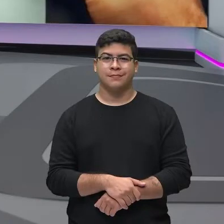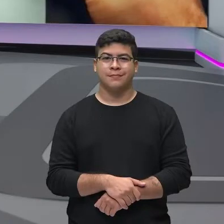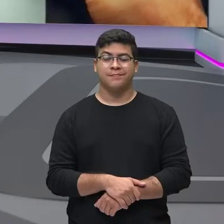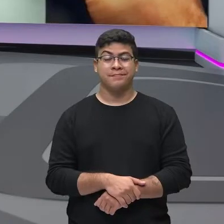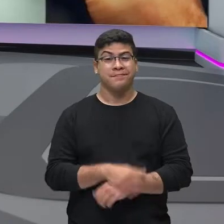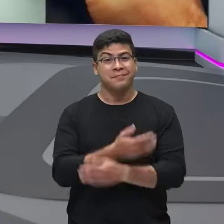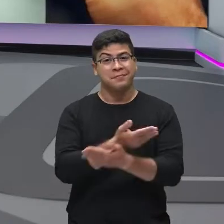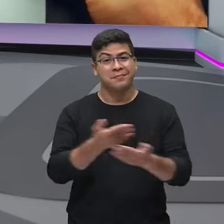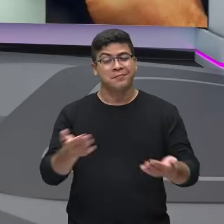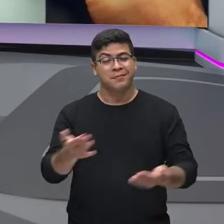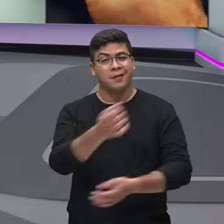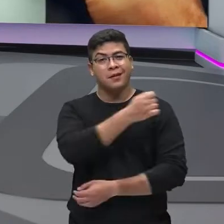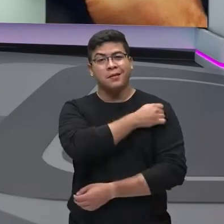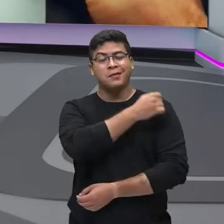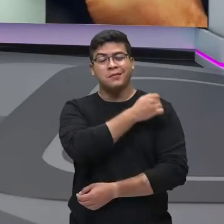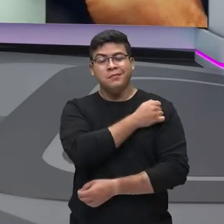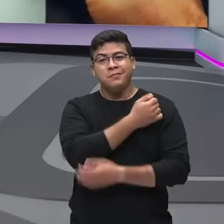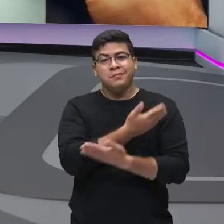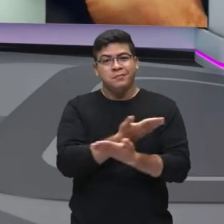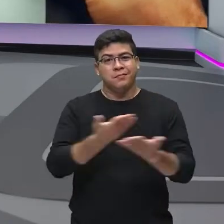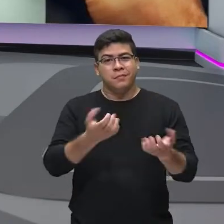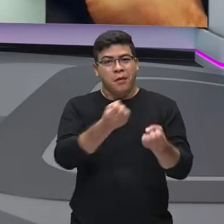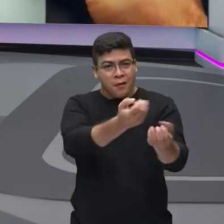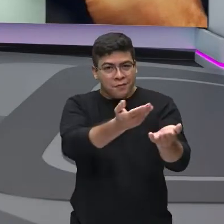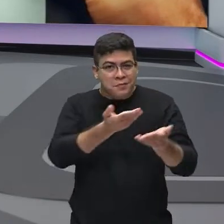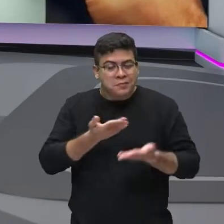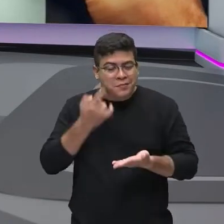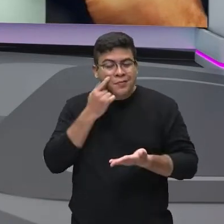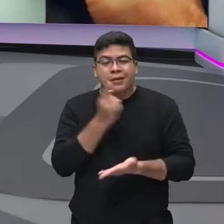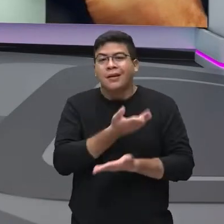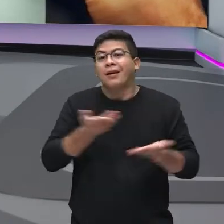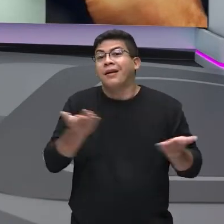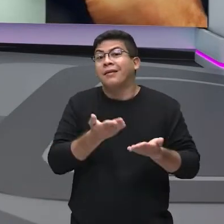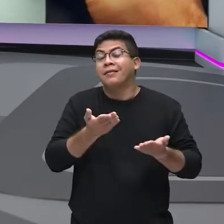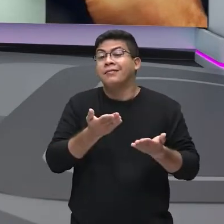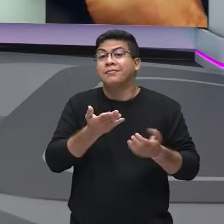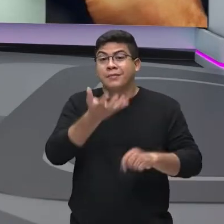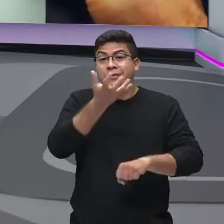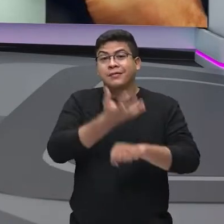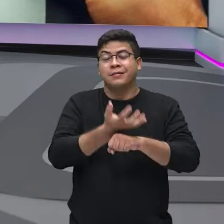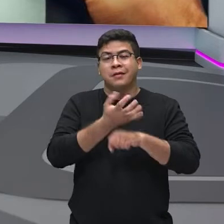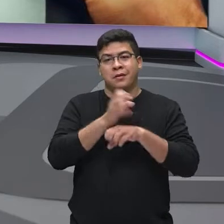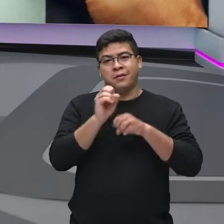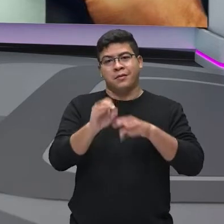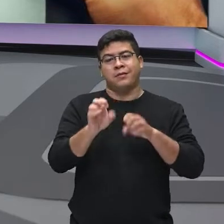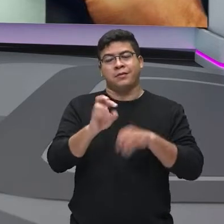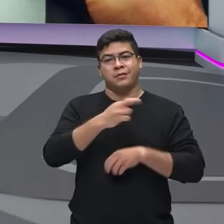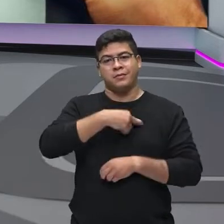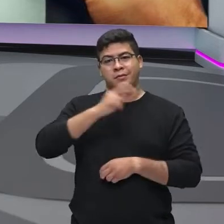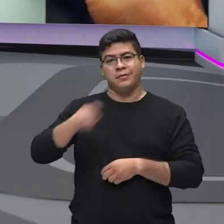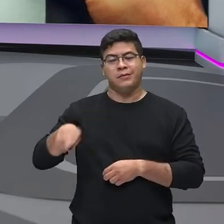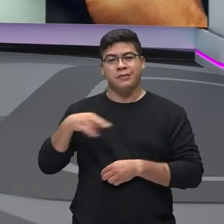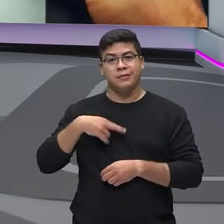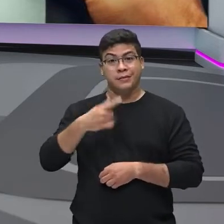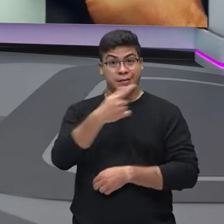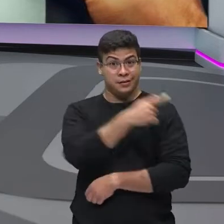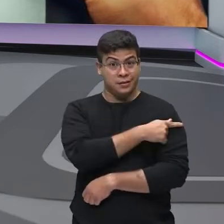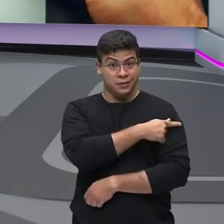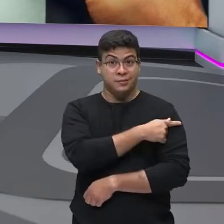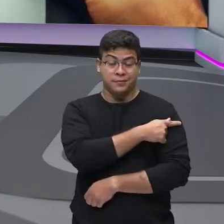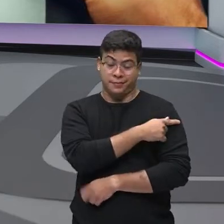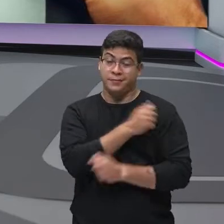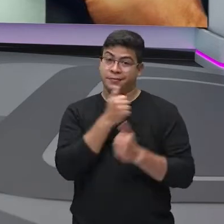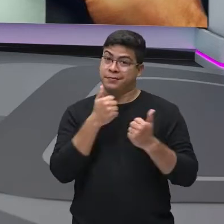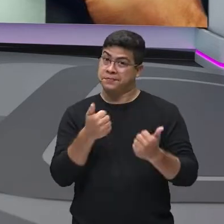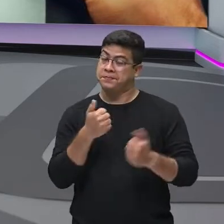A você, meu caro aluno, minha cara aluna, seja bem-vindo e bem-vinda à nossa aula do componente de ensino religioso, 7º ano.